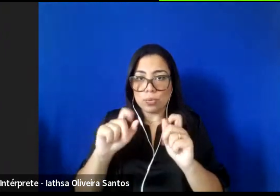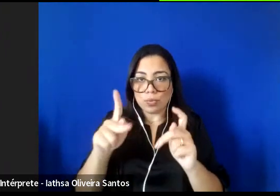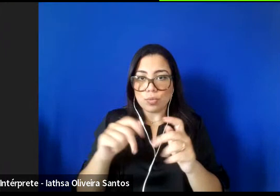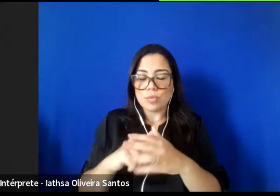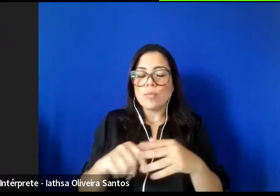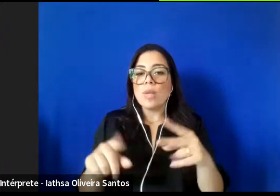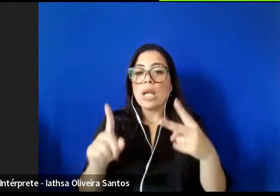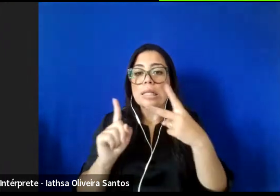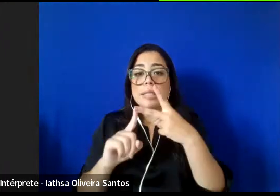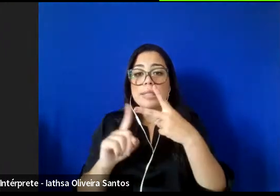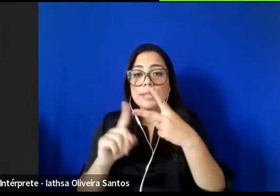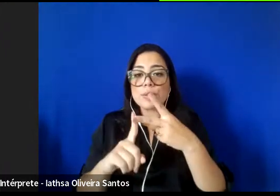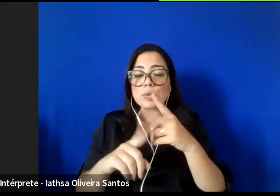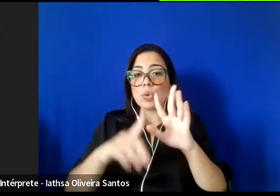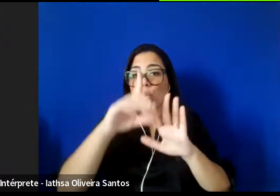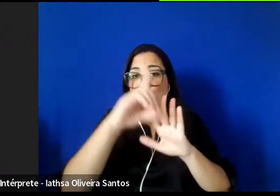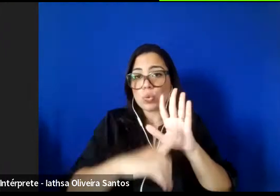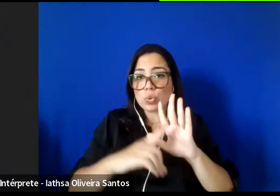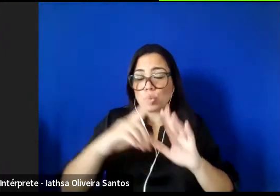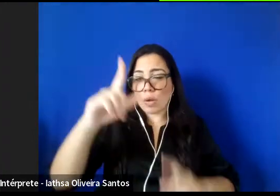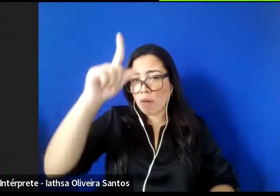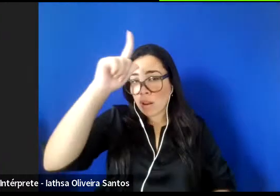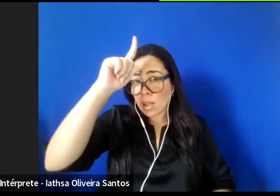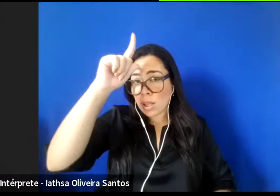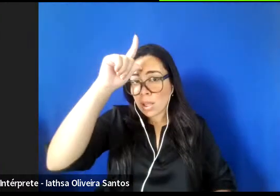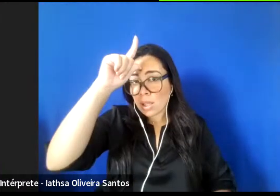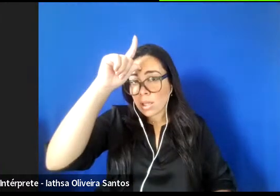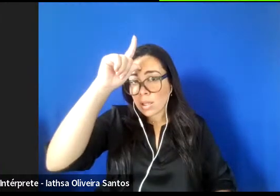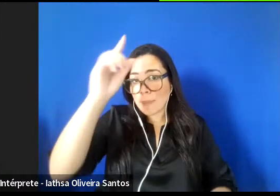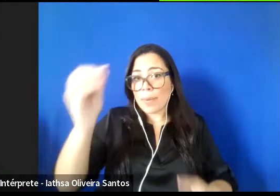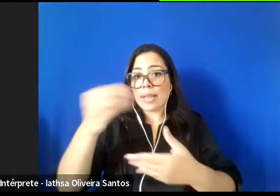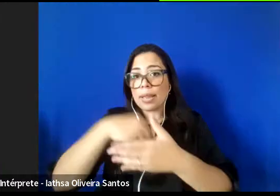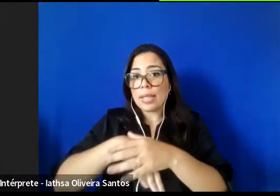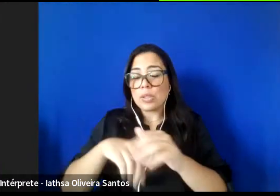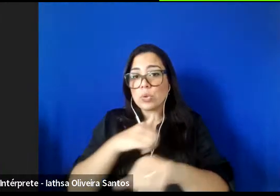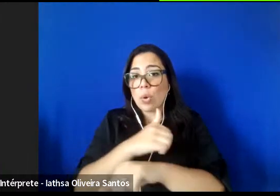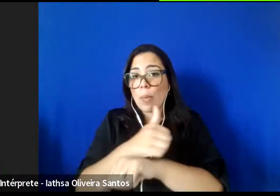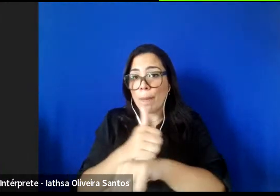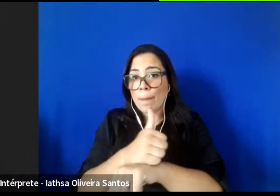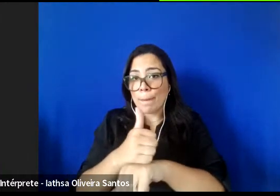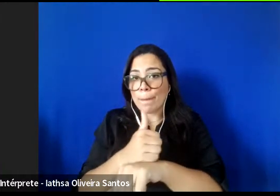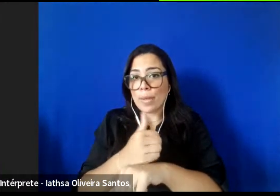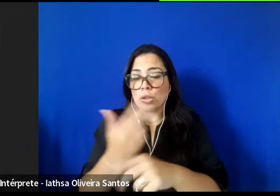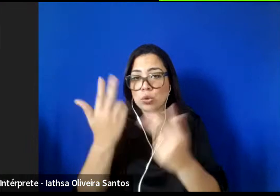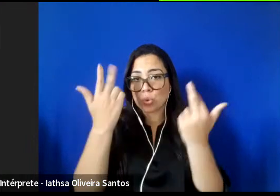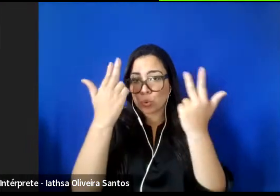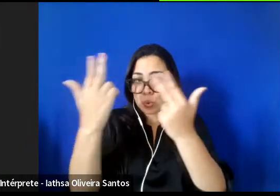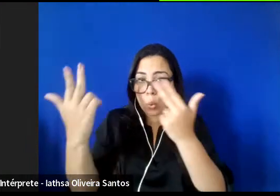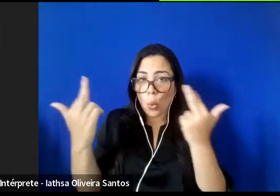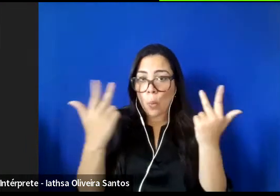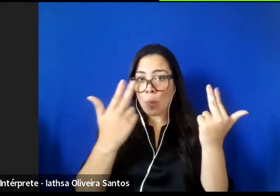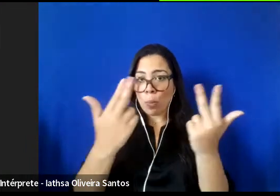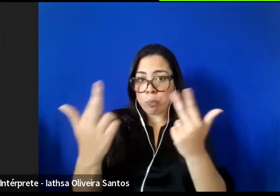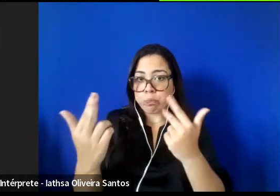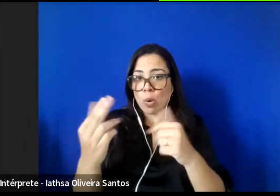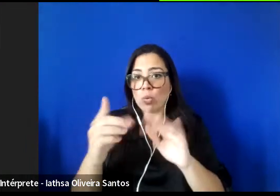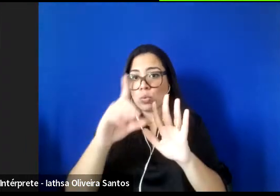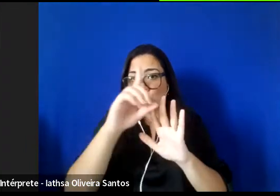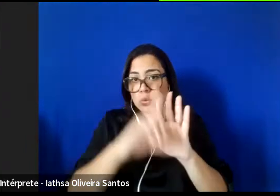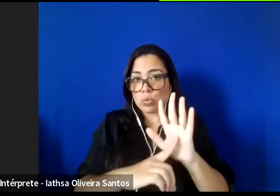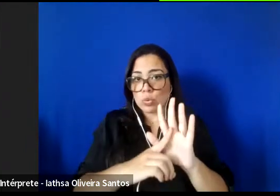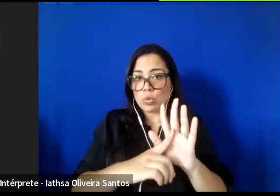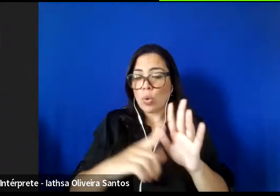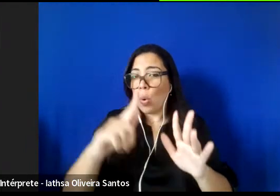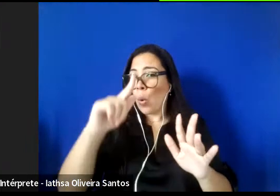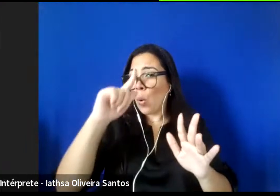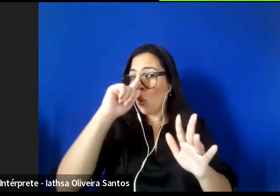o direito alemão faz parte, nós temos uma base comum do nosso direito, que é o direito